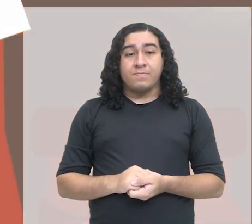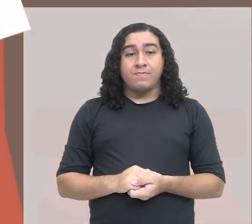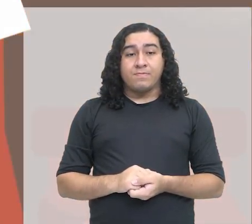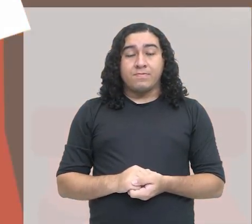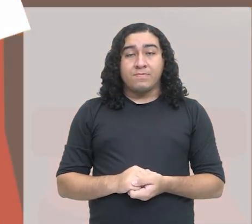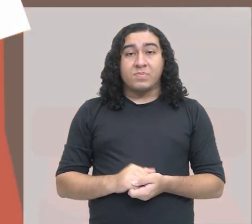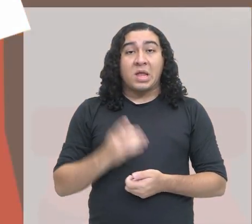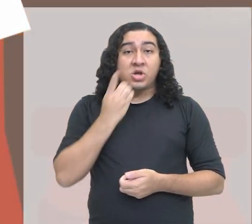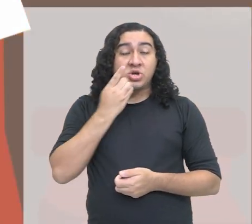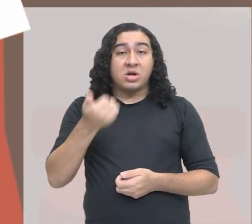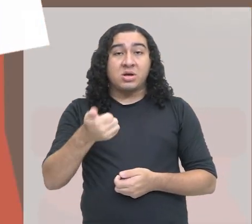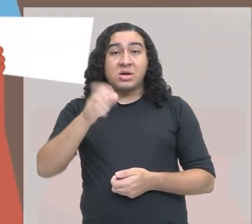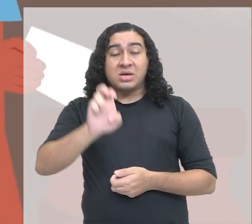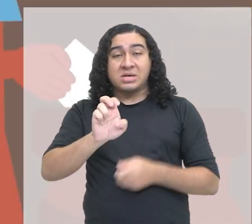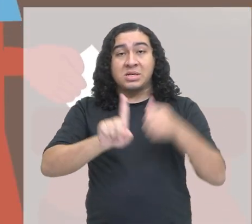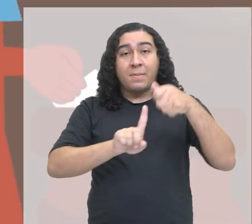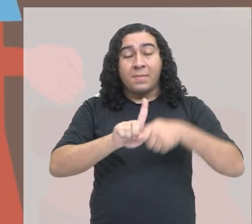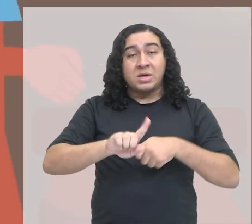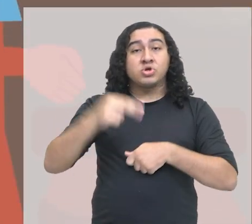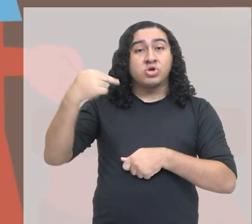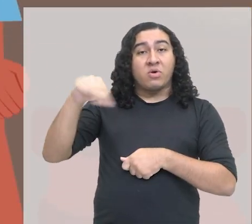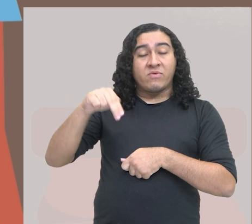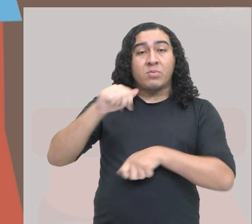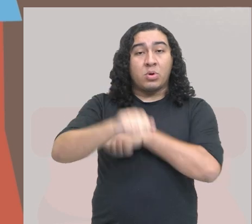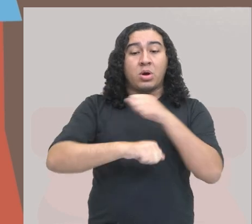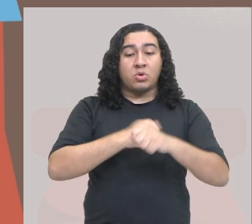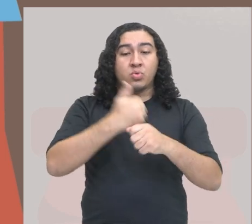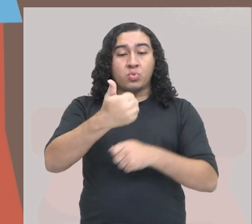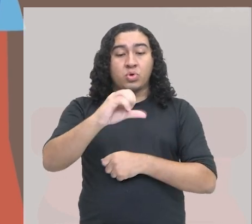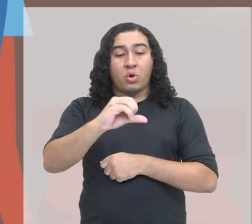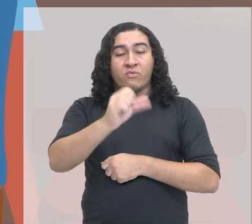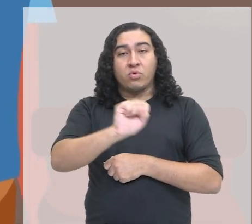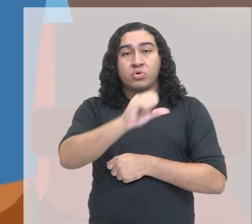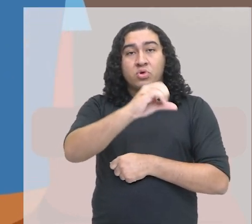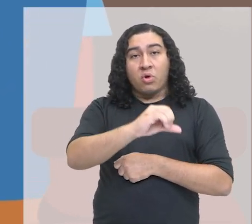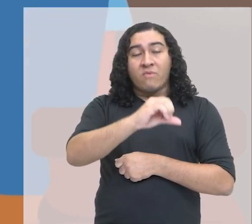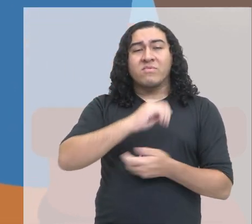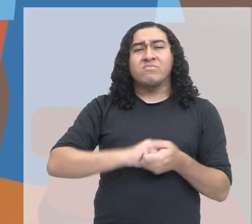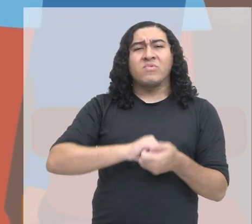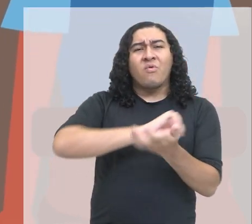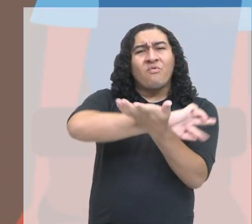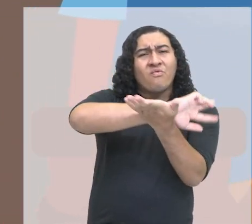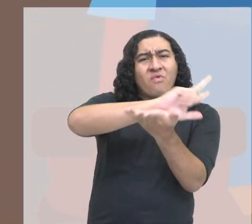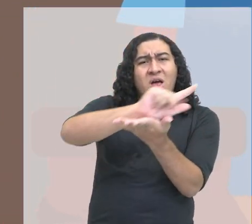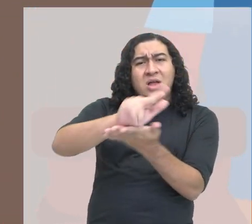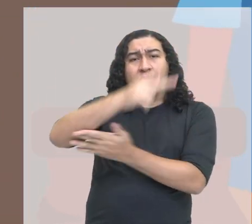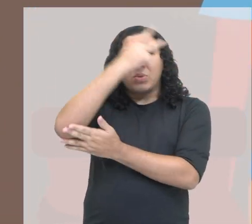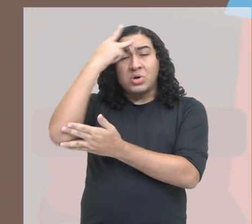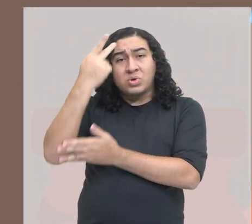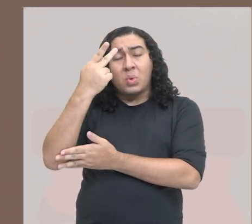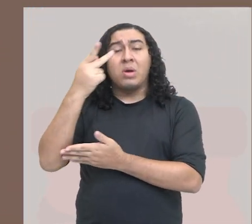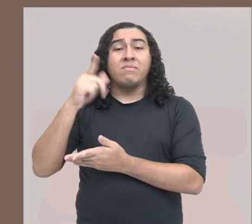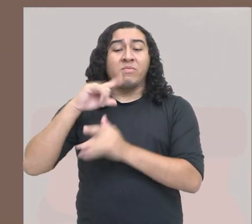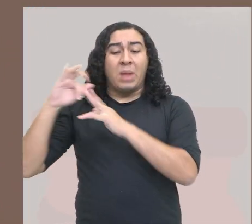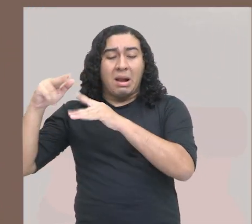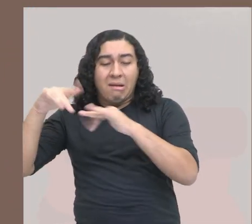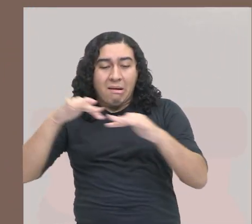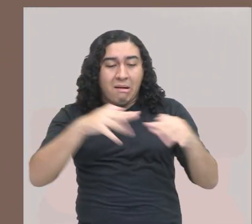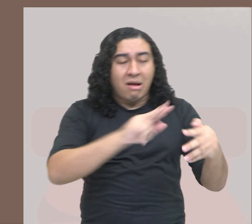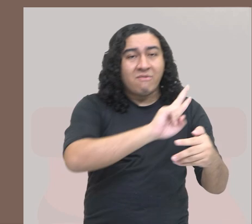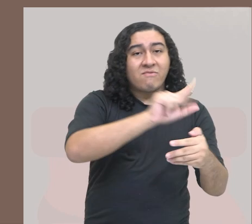No dia 15 de novembro de 1989, milhões de brasileiros foram às urnas para escolher seu